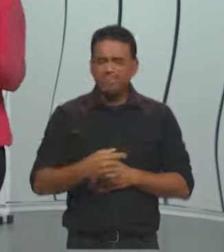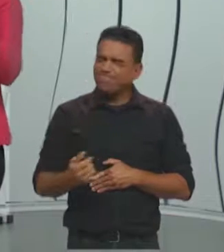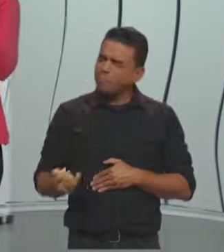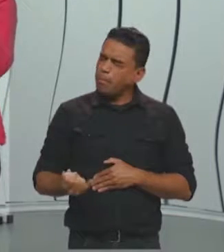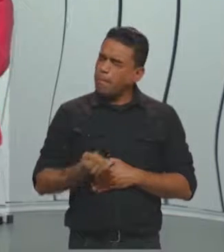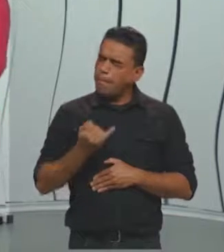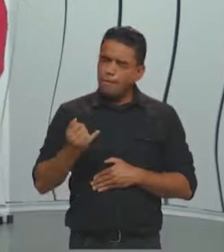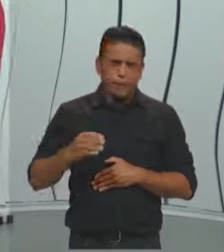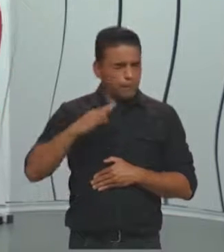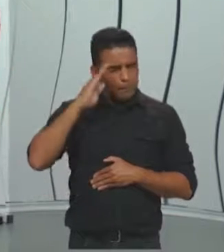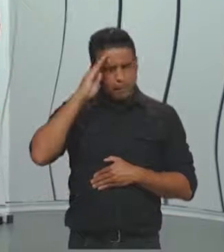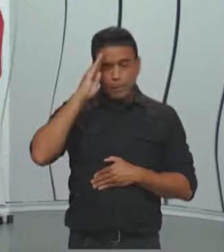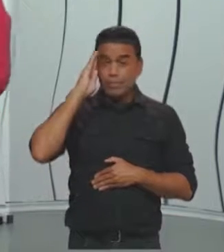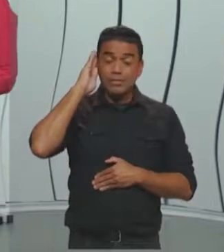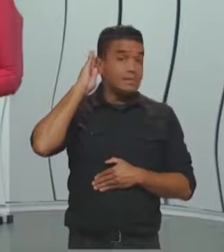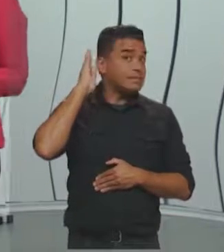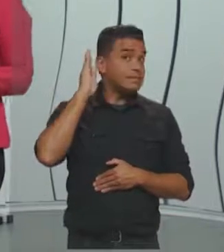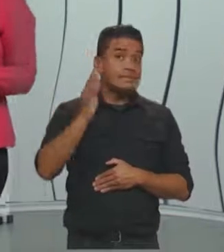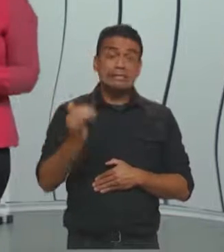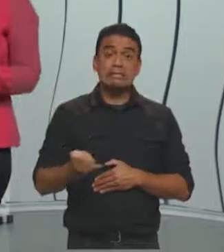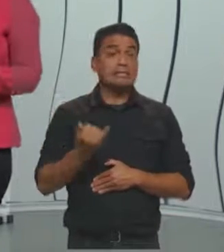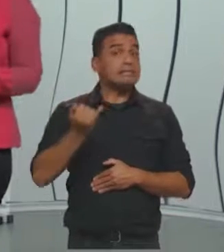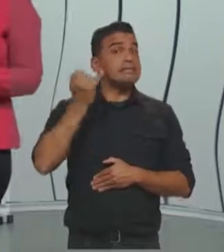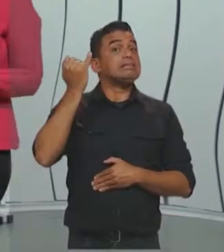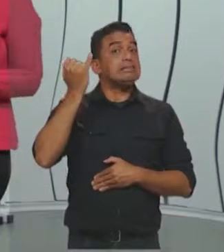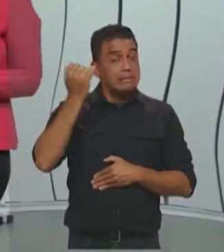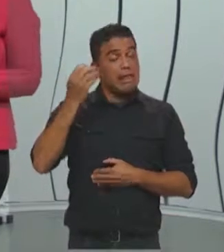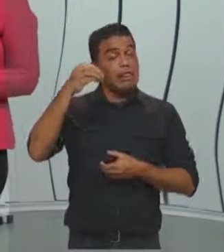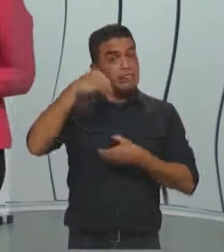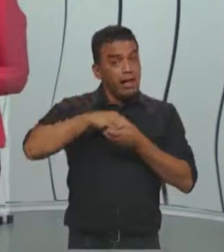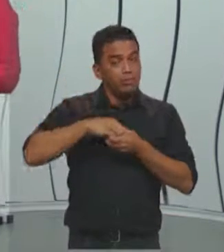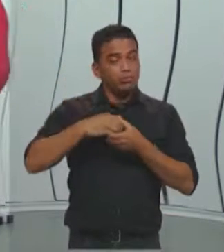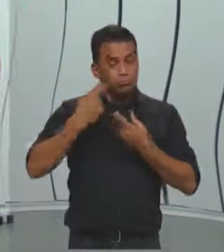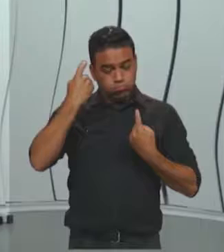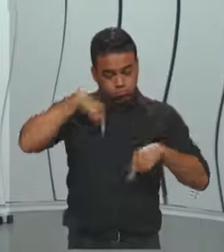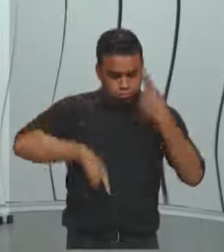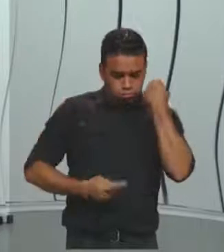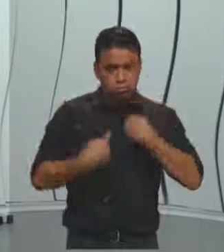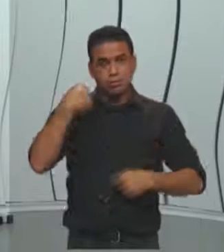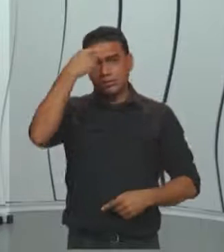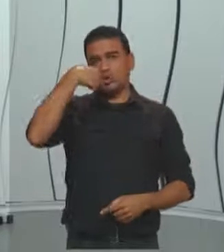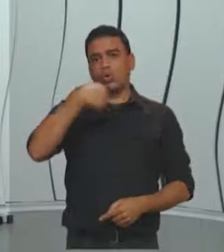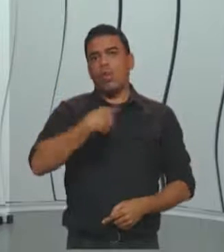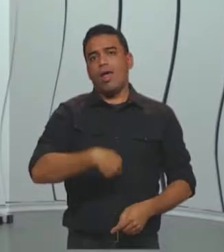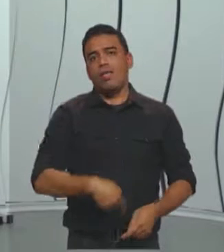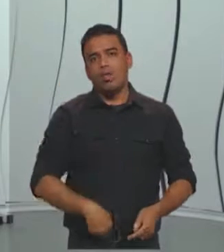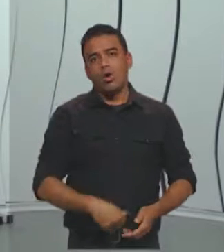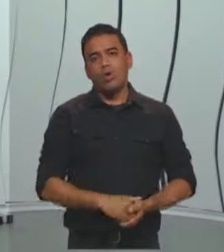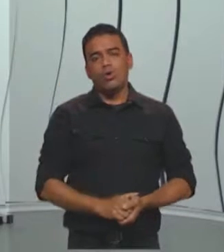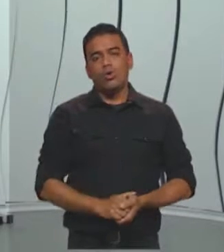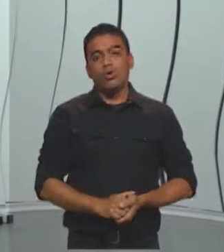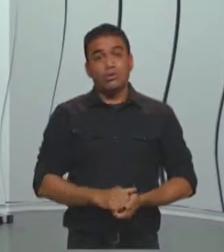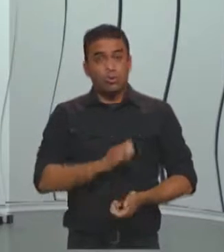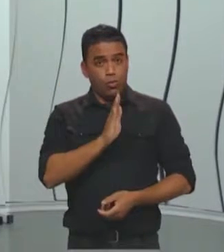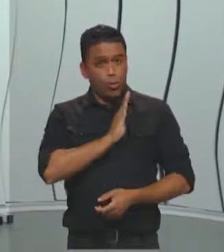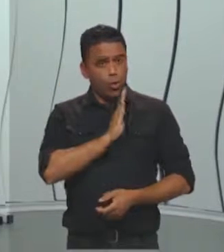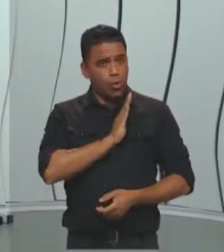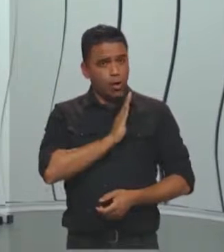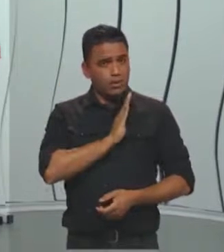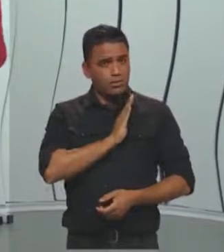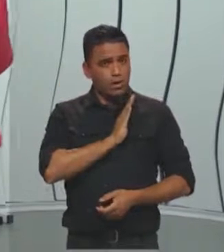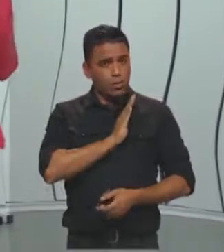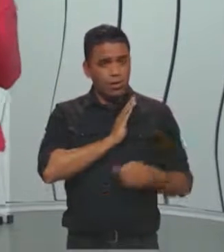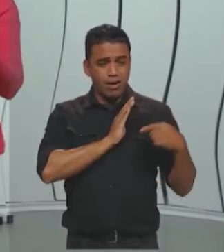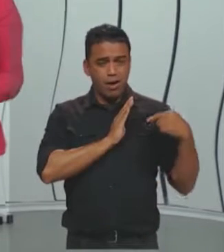fundamental, importante no sistema circulatório. Vamos dizer que o coração é um